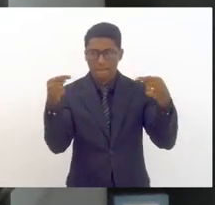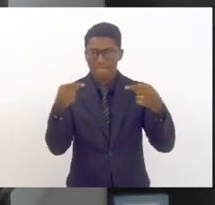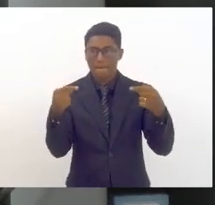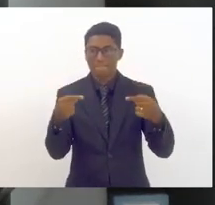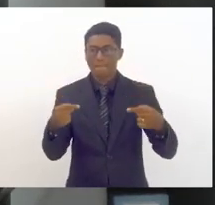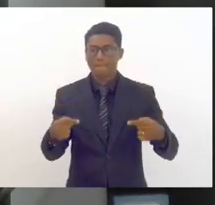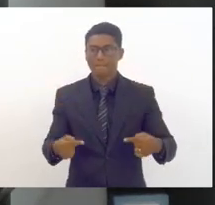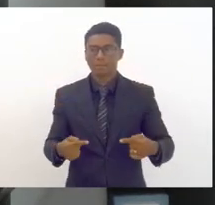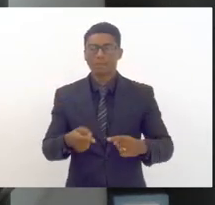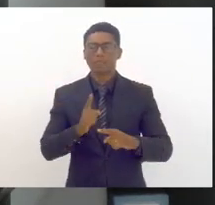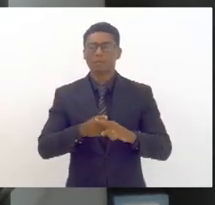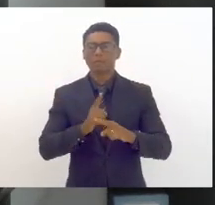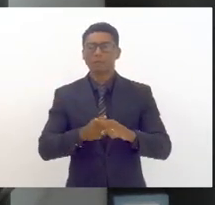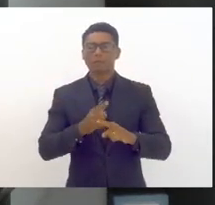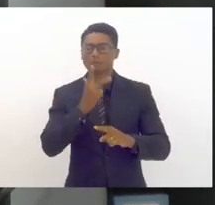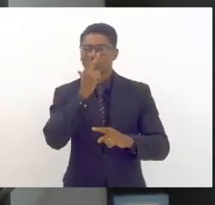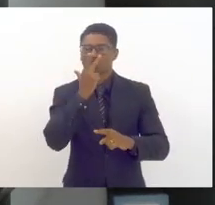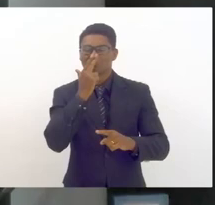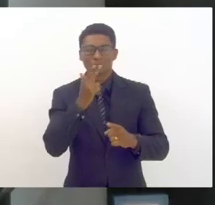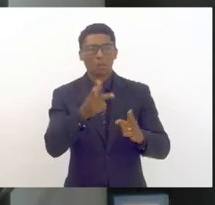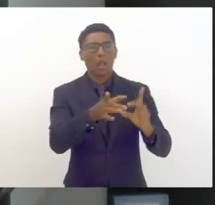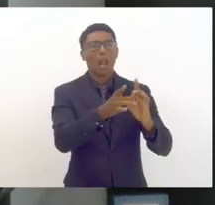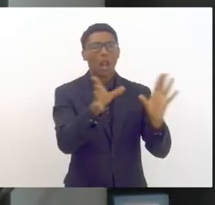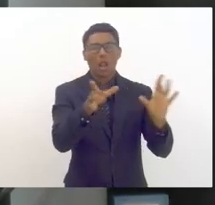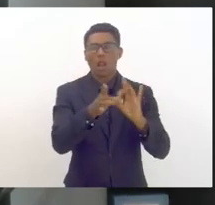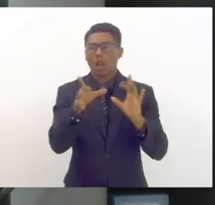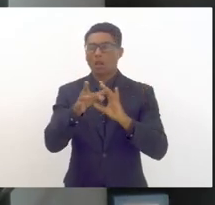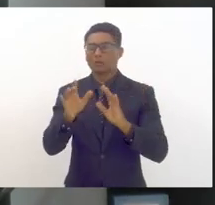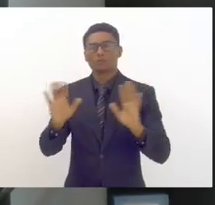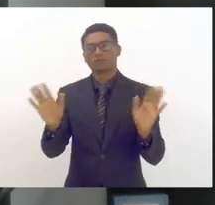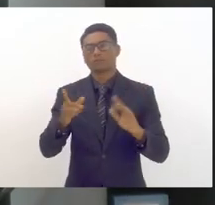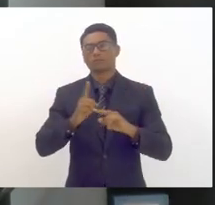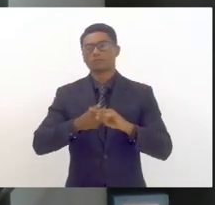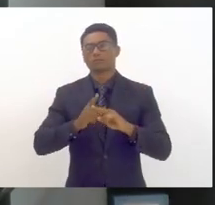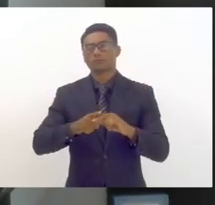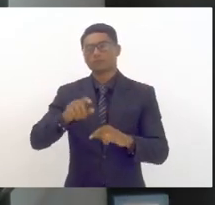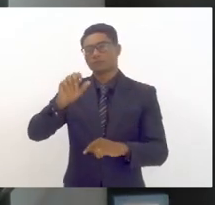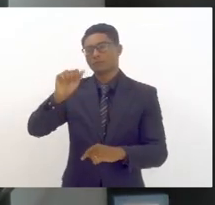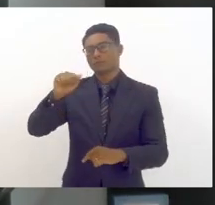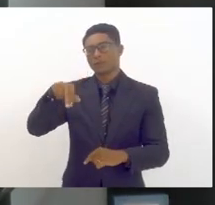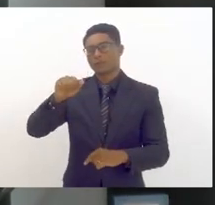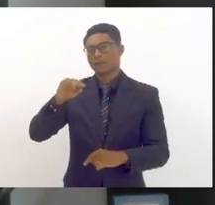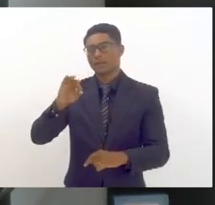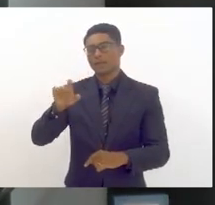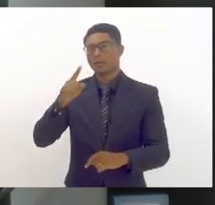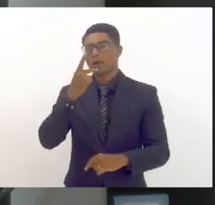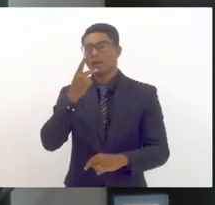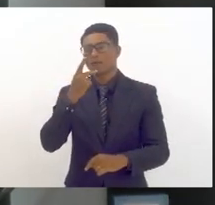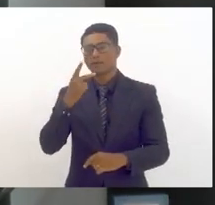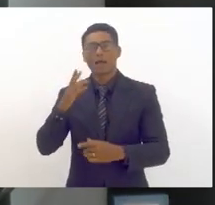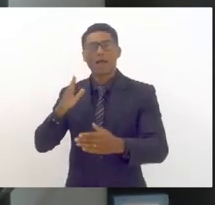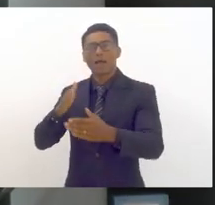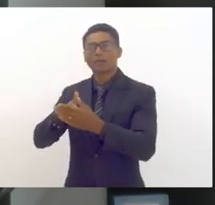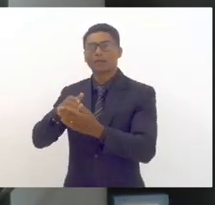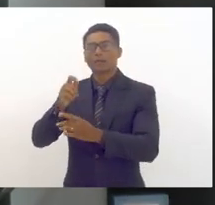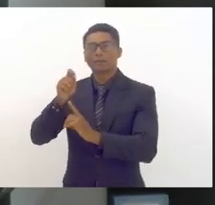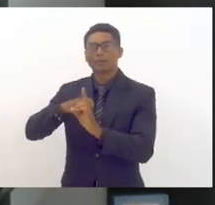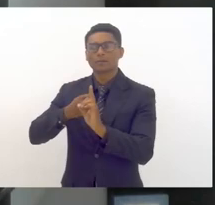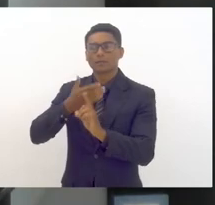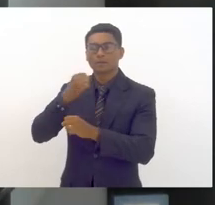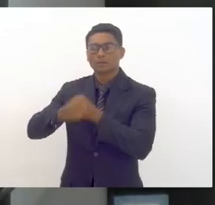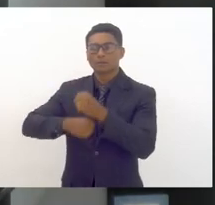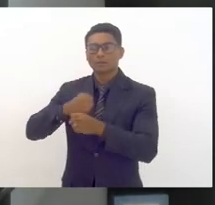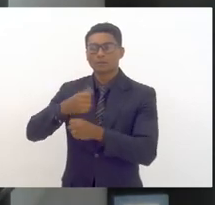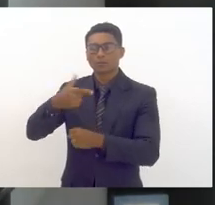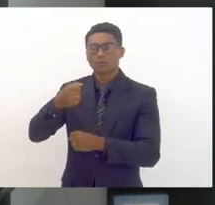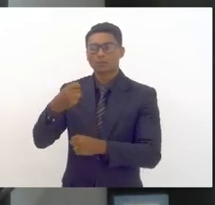uma questão muito solta, né, porque a Anatel também ela diz até dezembro de 2023. Aí chega